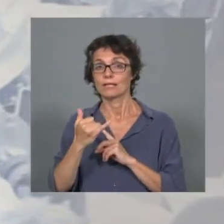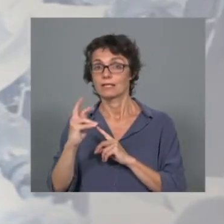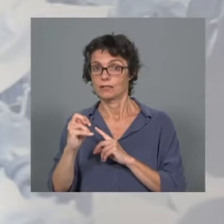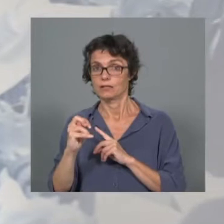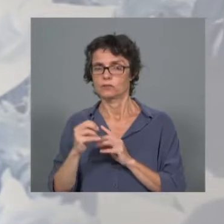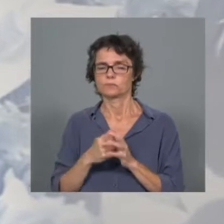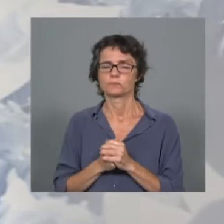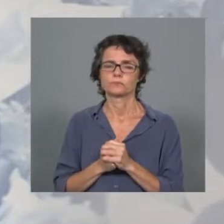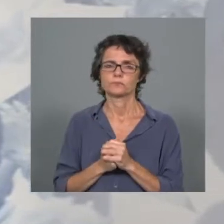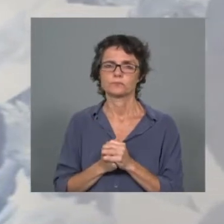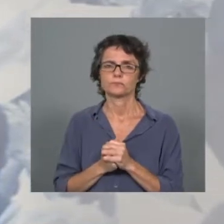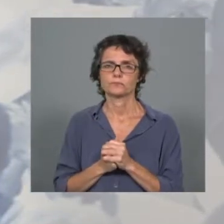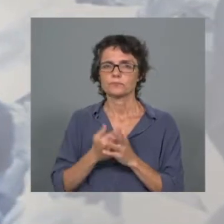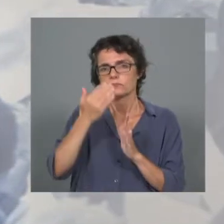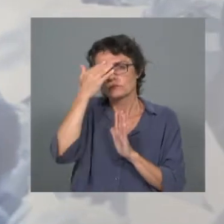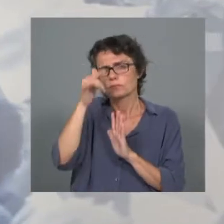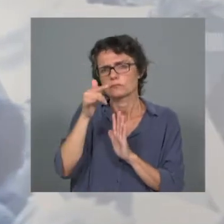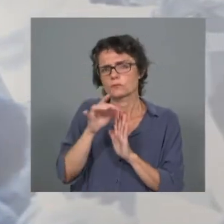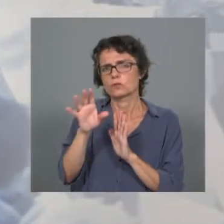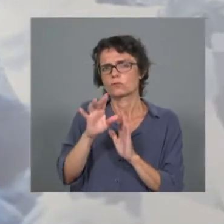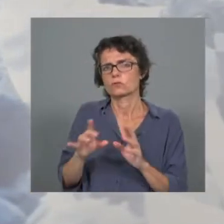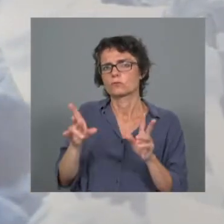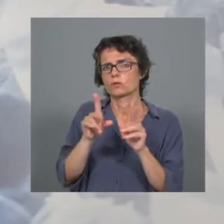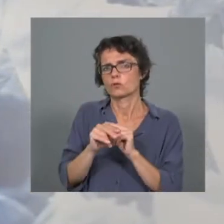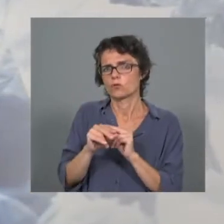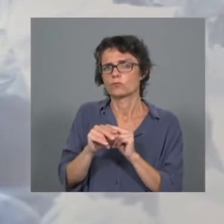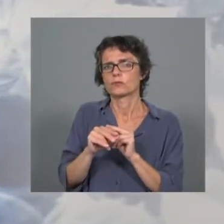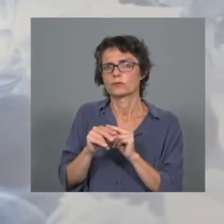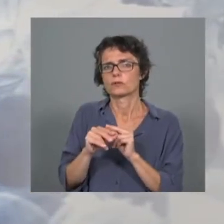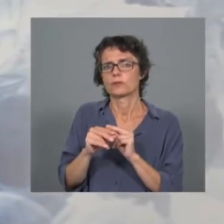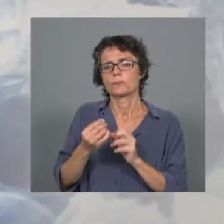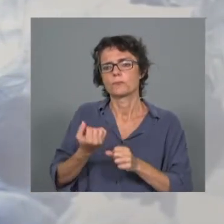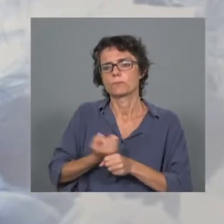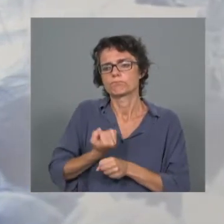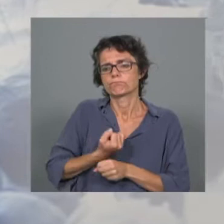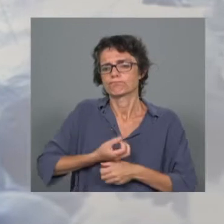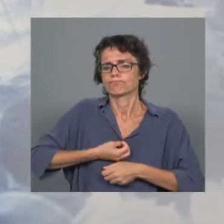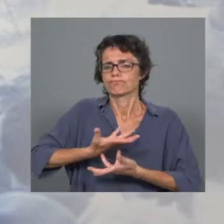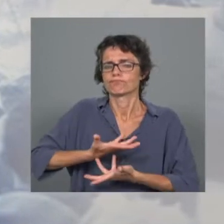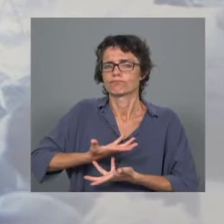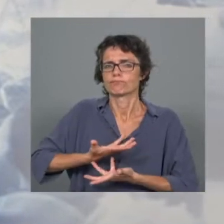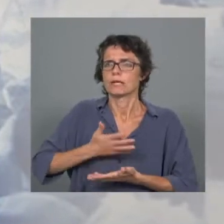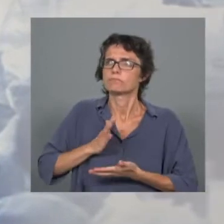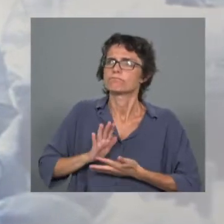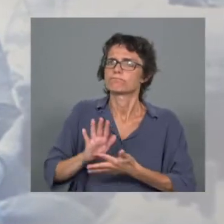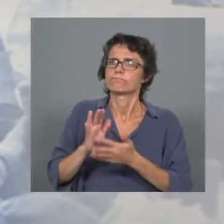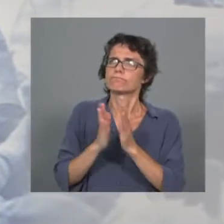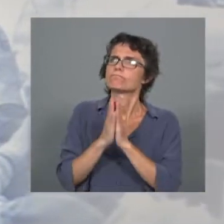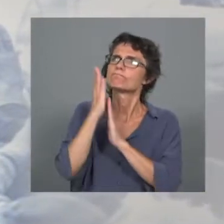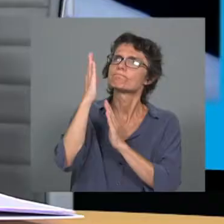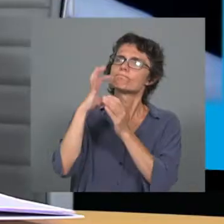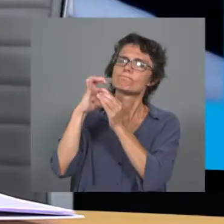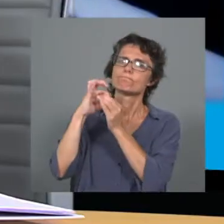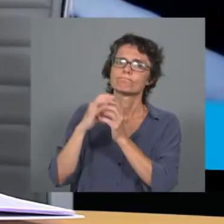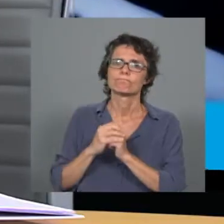que seja um paradigma novo para o agir e para o ser crente neste tempo. Sim, eu sinto-me até